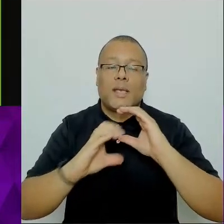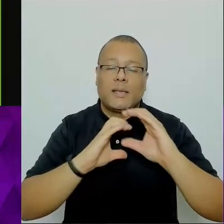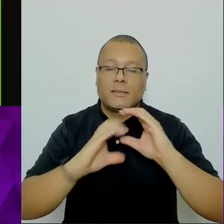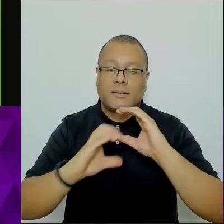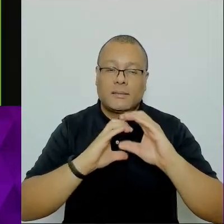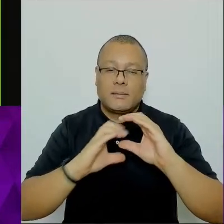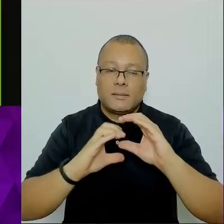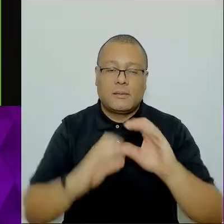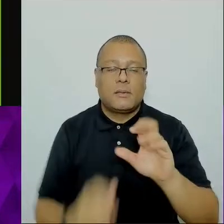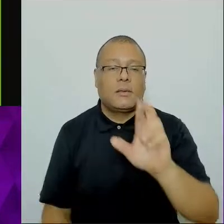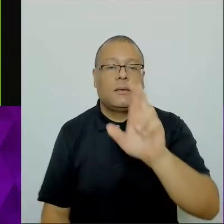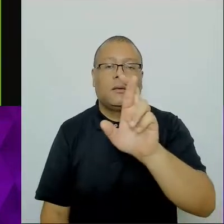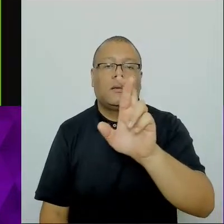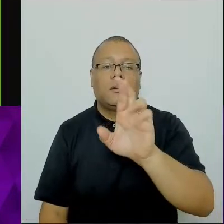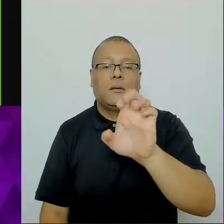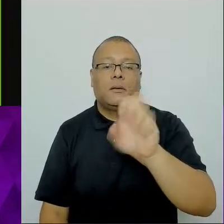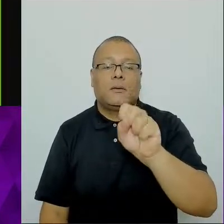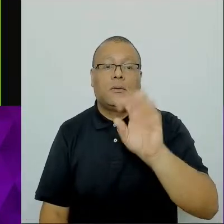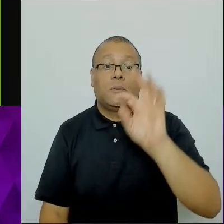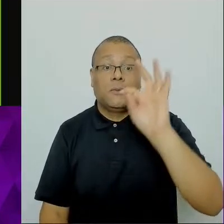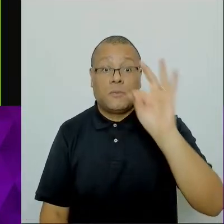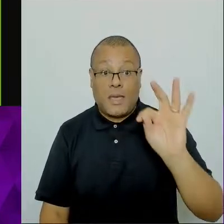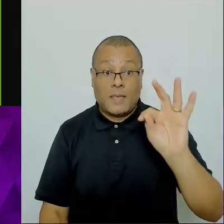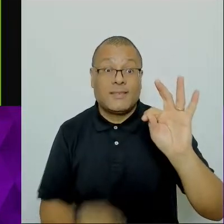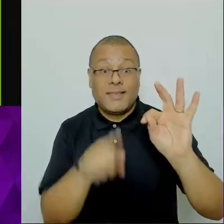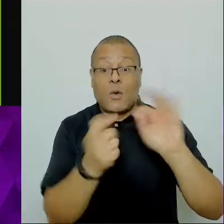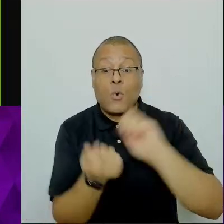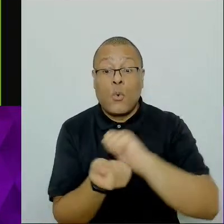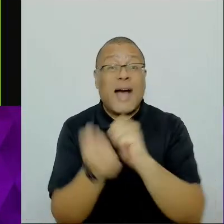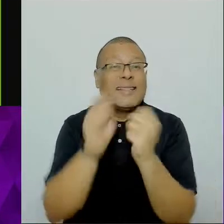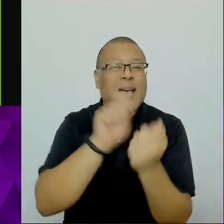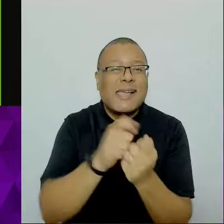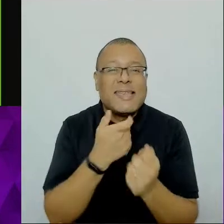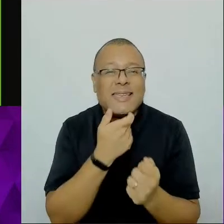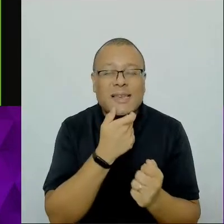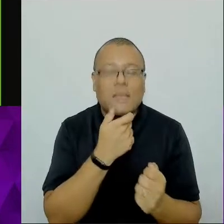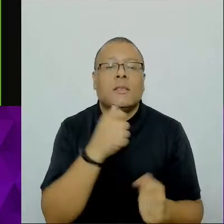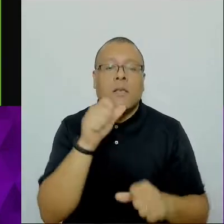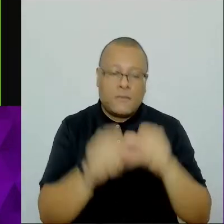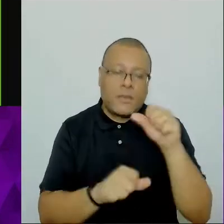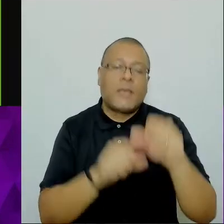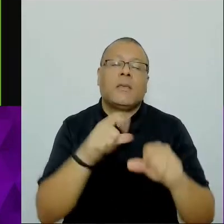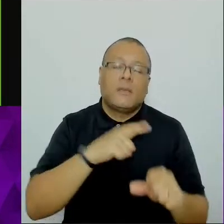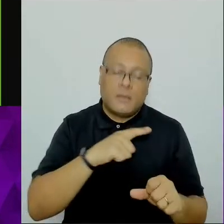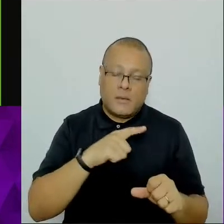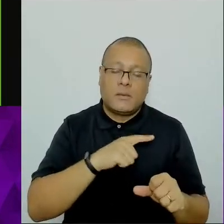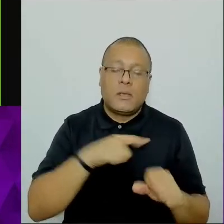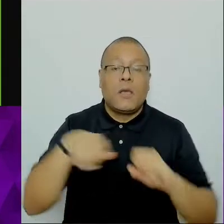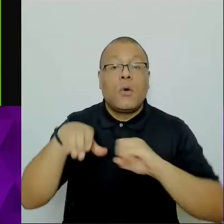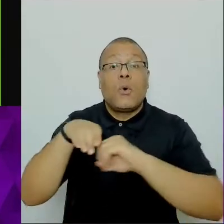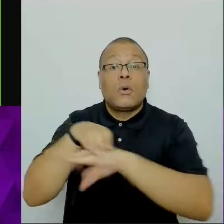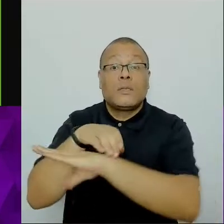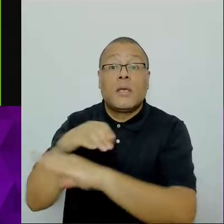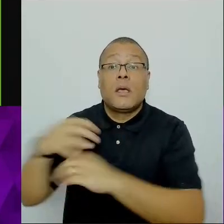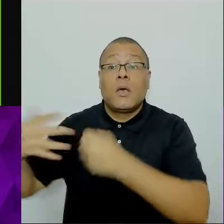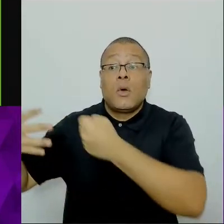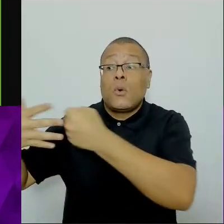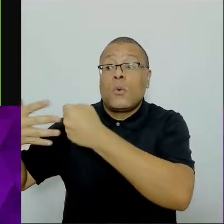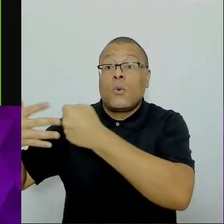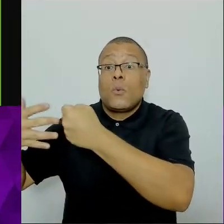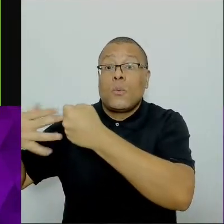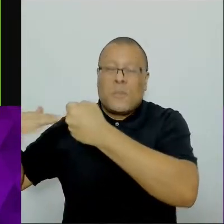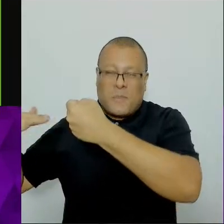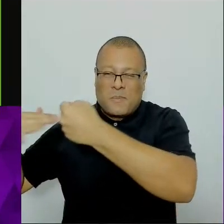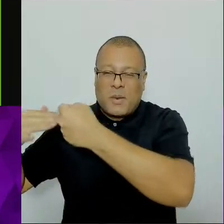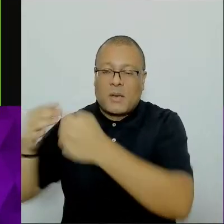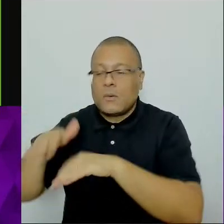do REST, meu adapter vai fazer essa implementação do controller, ou se não, eu tenho uma saída aqui para salvar informações do banco de